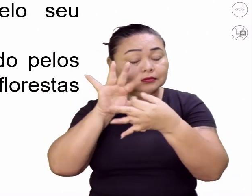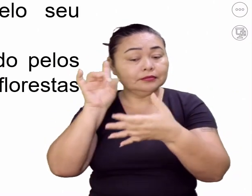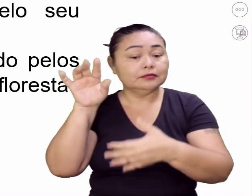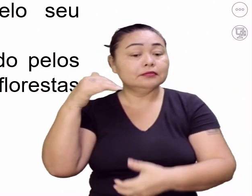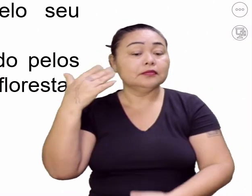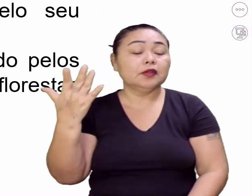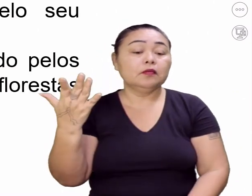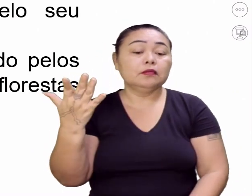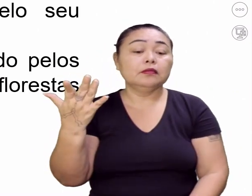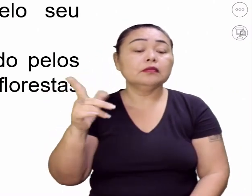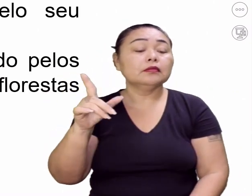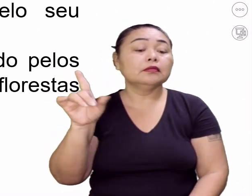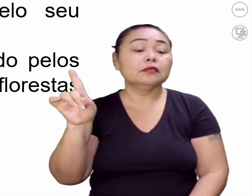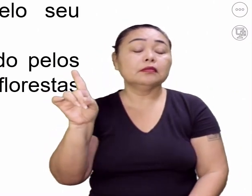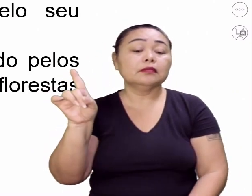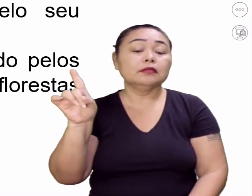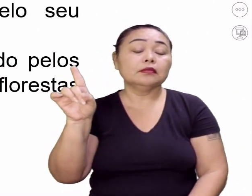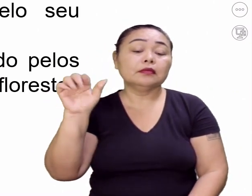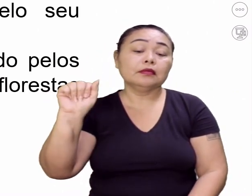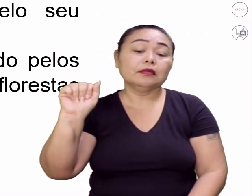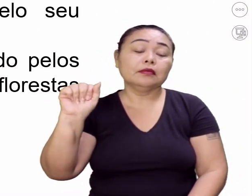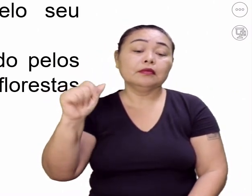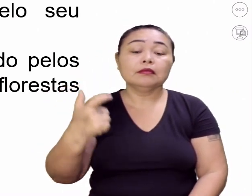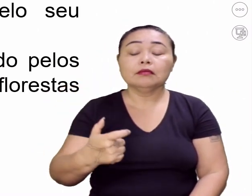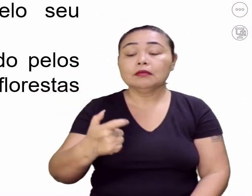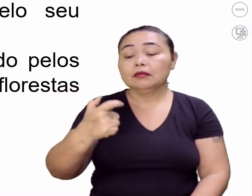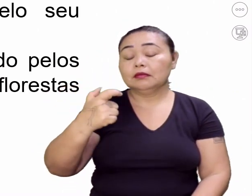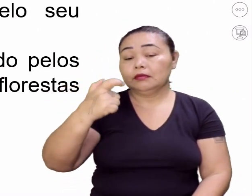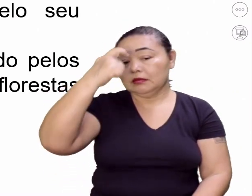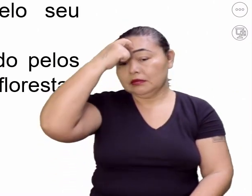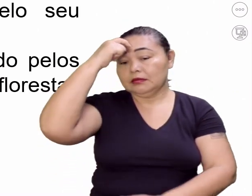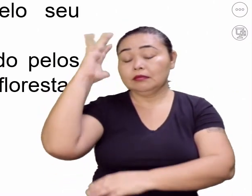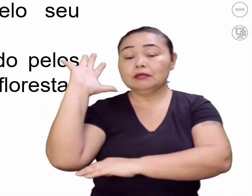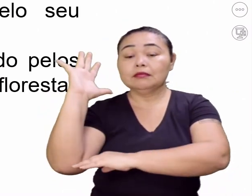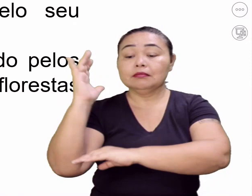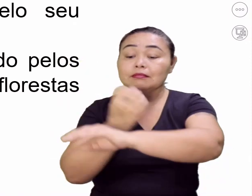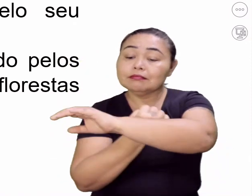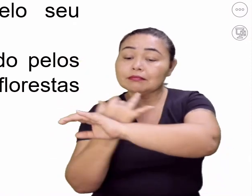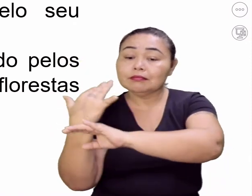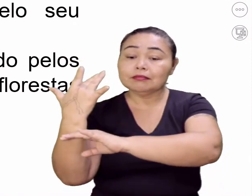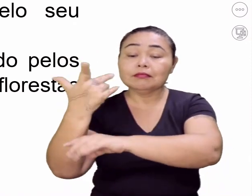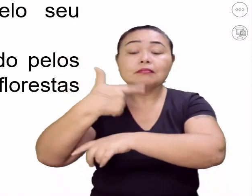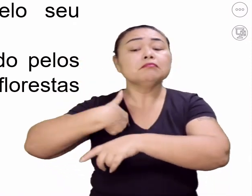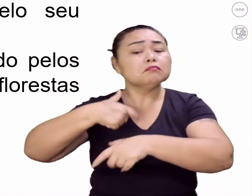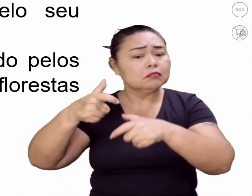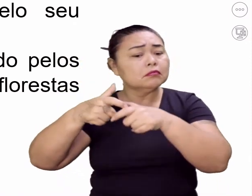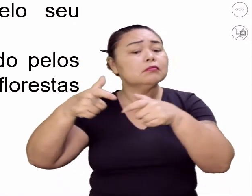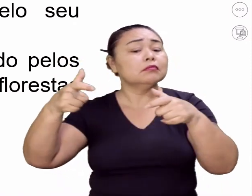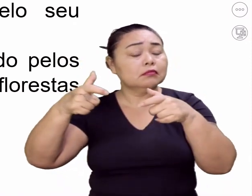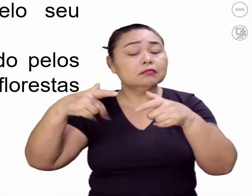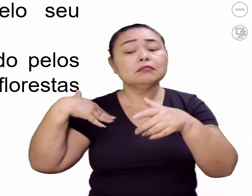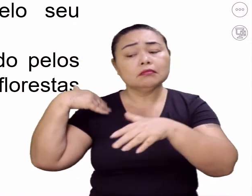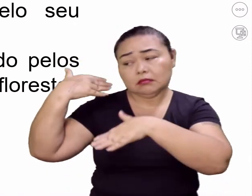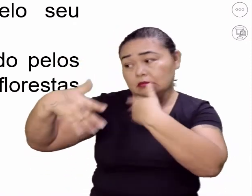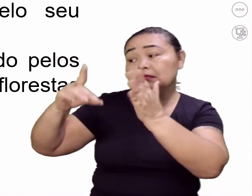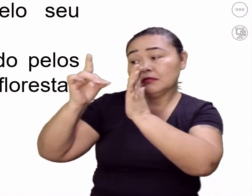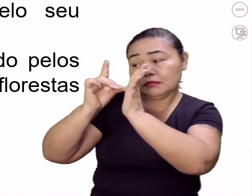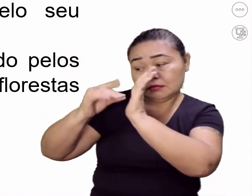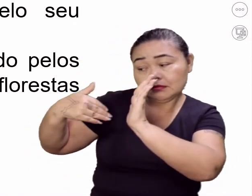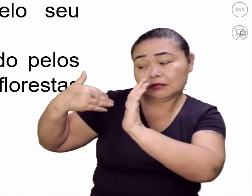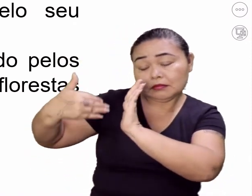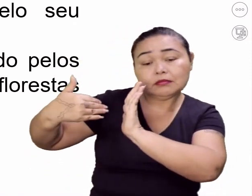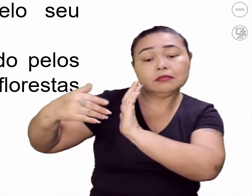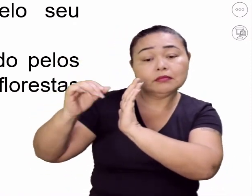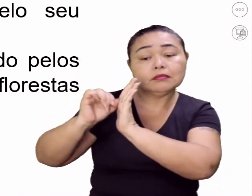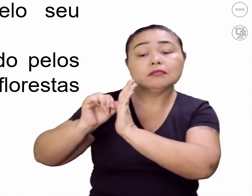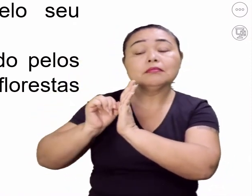aí. Beleza. A consciência ambiental cresceu bastante nas últimas décadas,